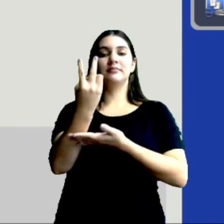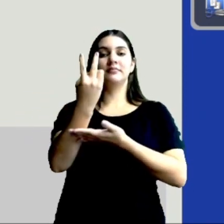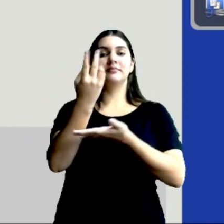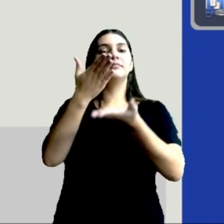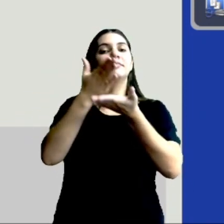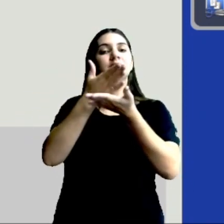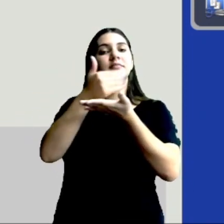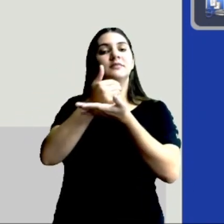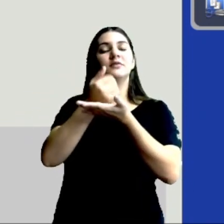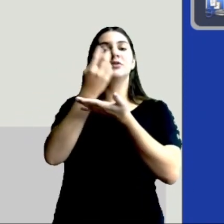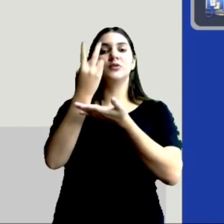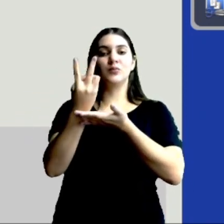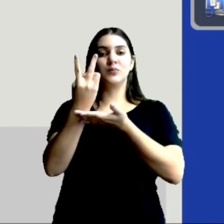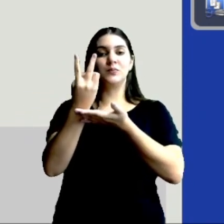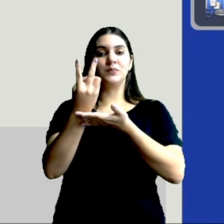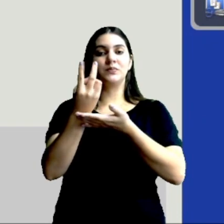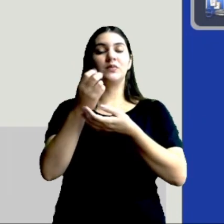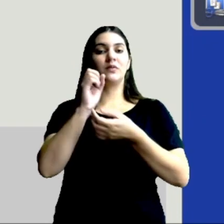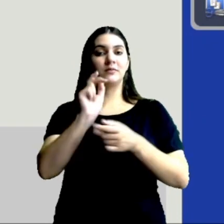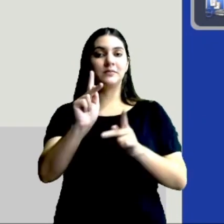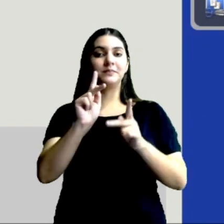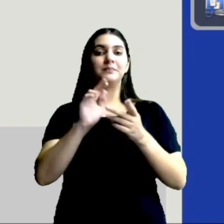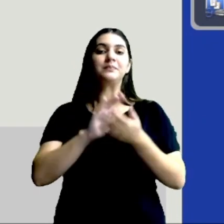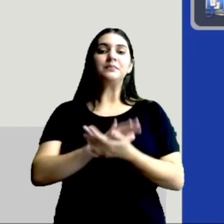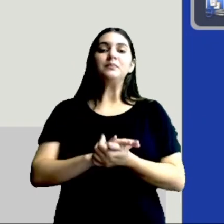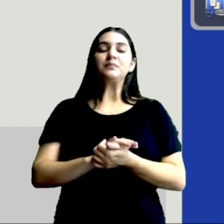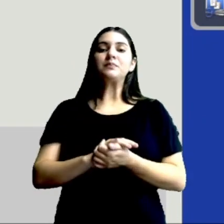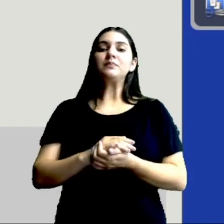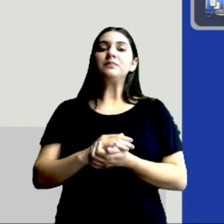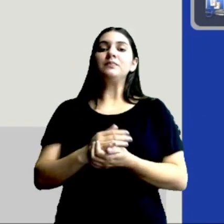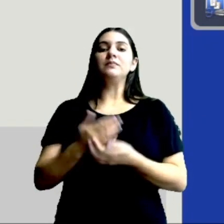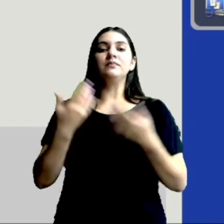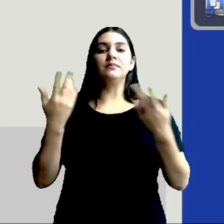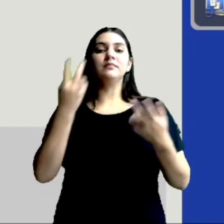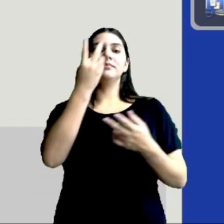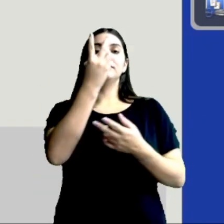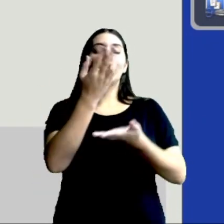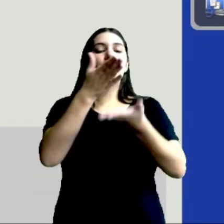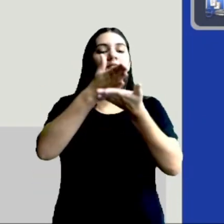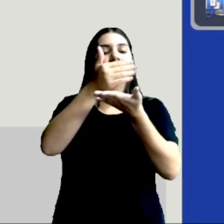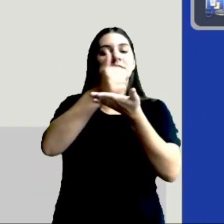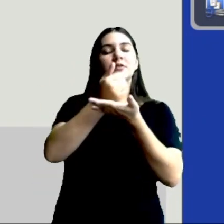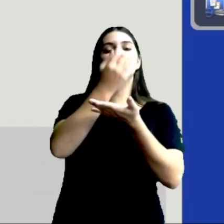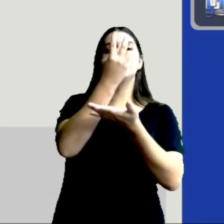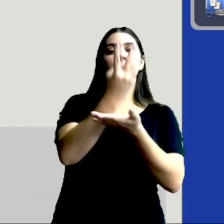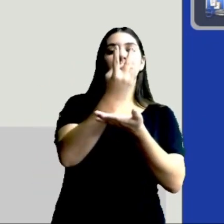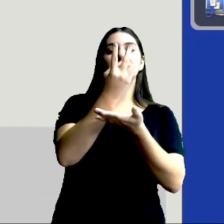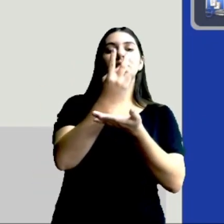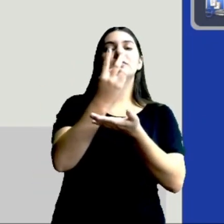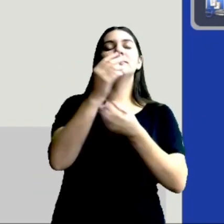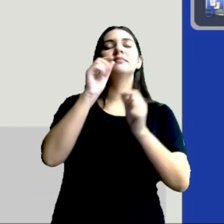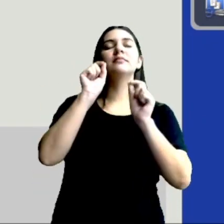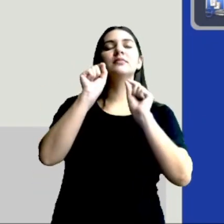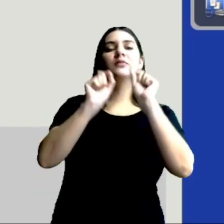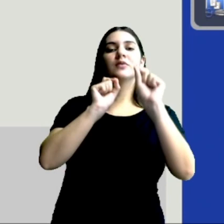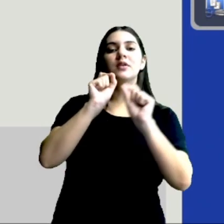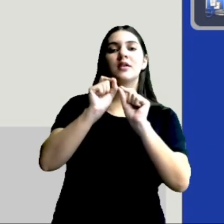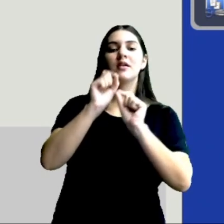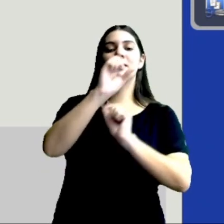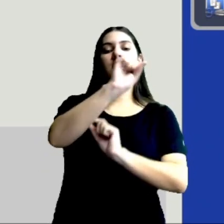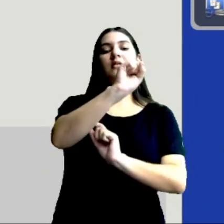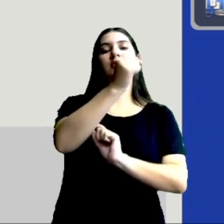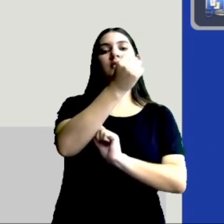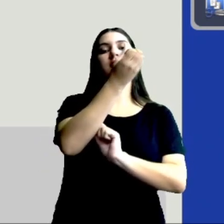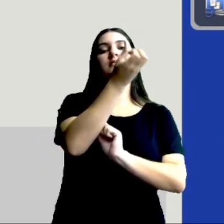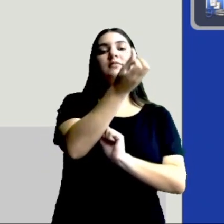Dividi os dois lados por 2, tá? Aí o 2 dividido por 2 ficou um só, n. E o lado de cá, 86